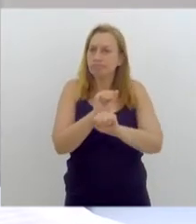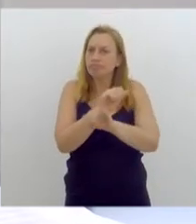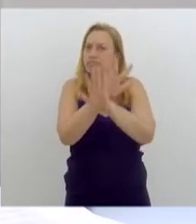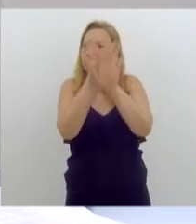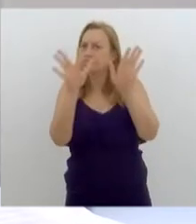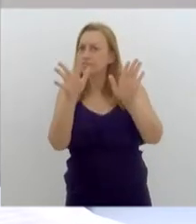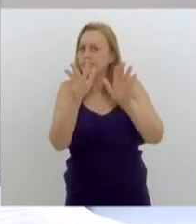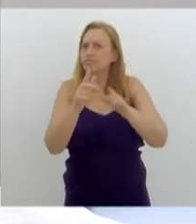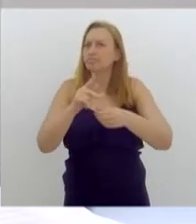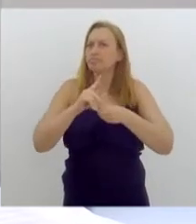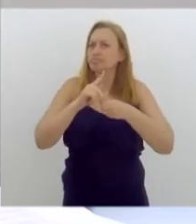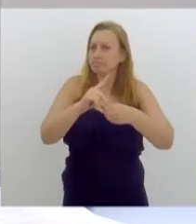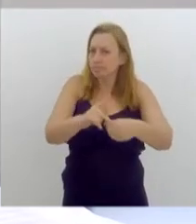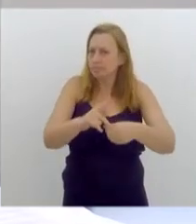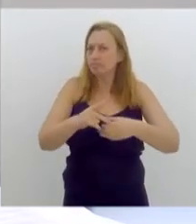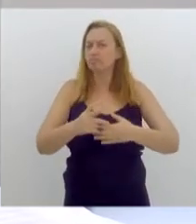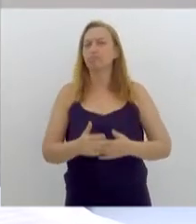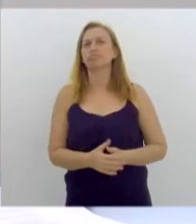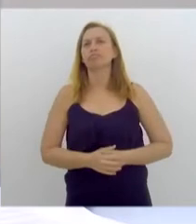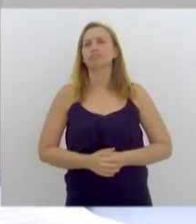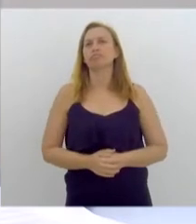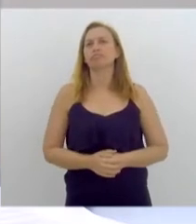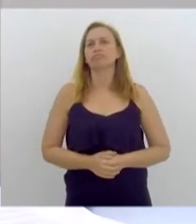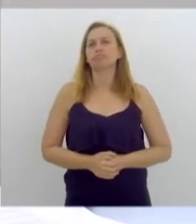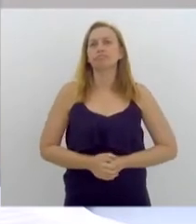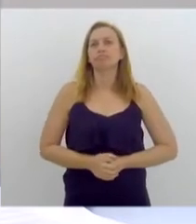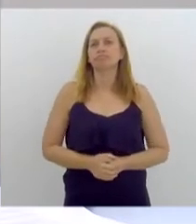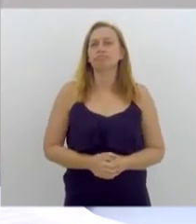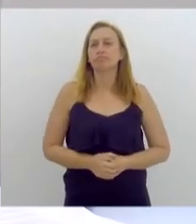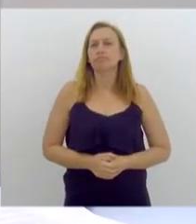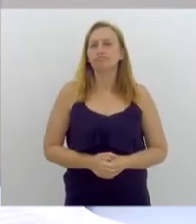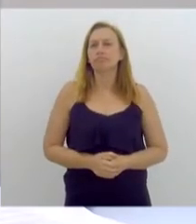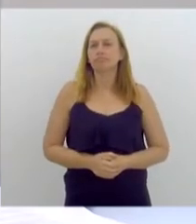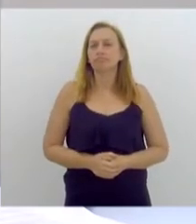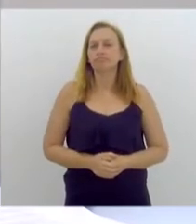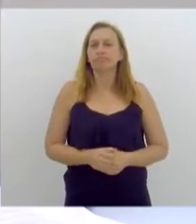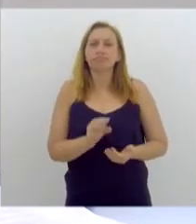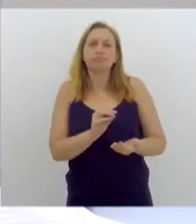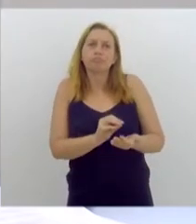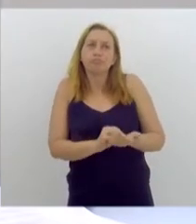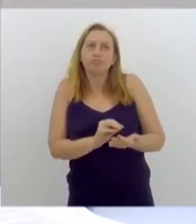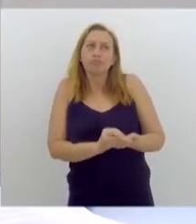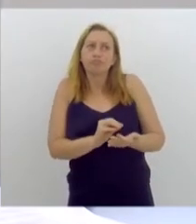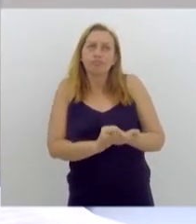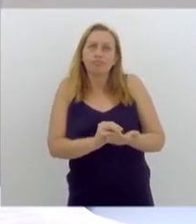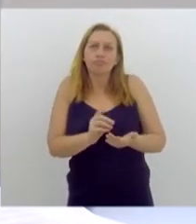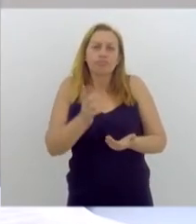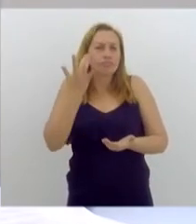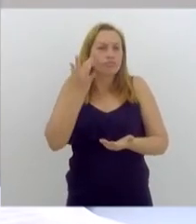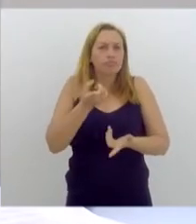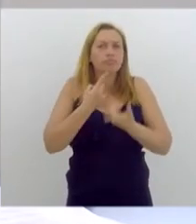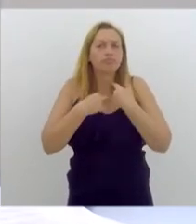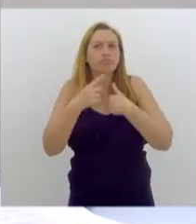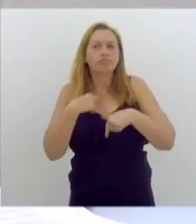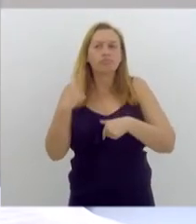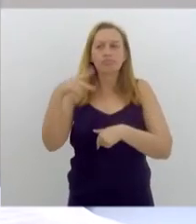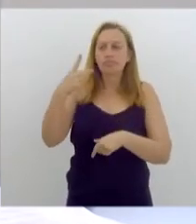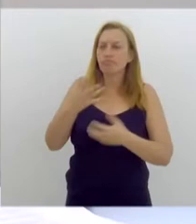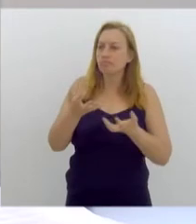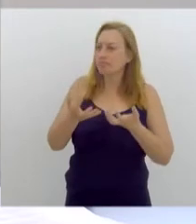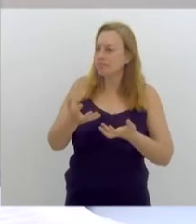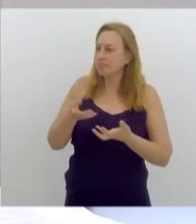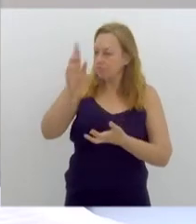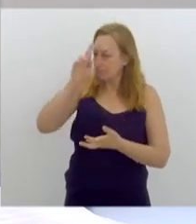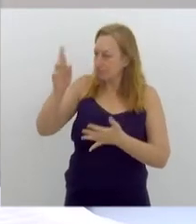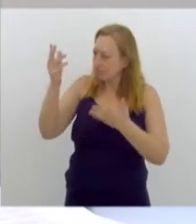tem uma procuradoria para entrar com ação direto constitucionalidade não entendeu tá faltando alguma vontade política Então eu queria que sua